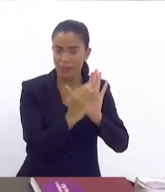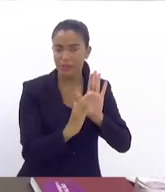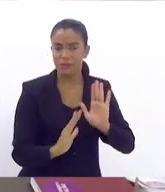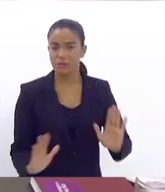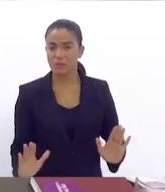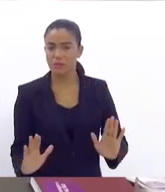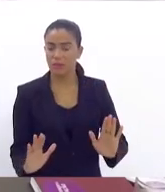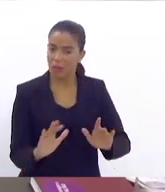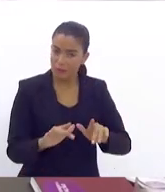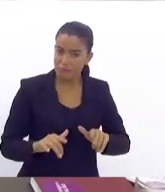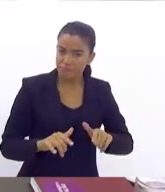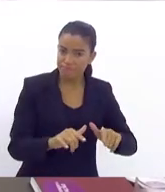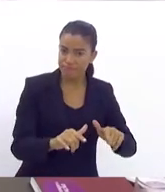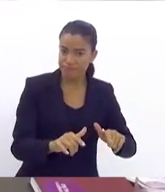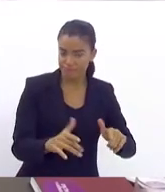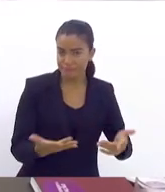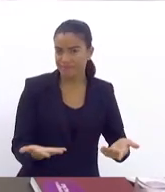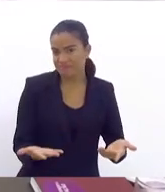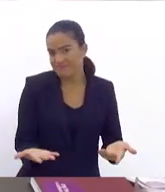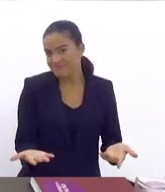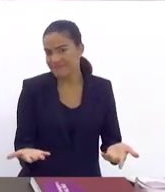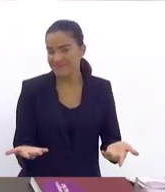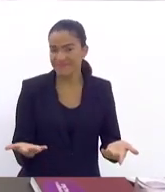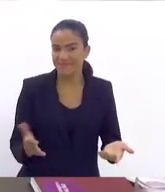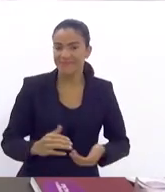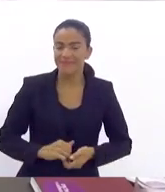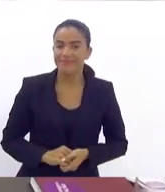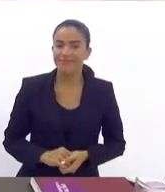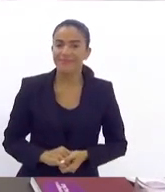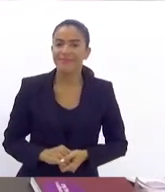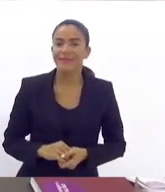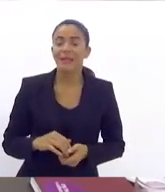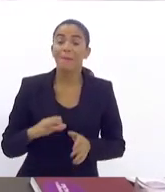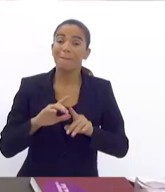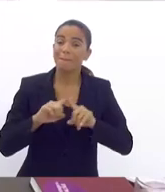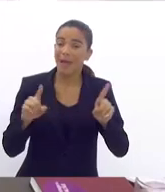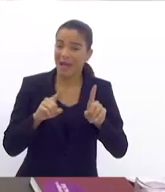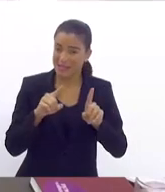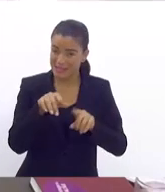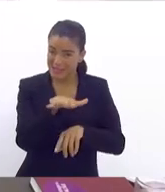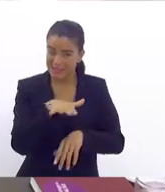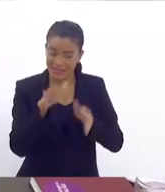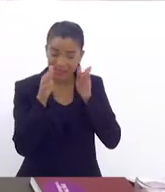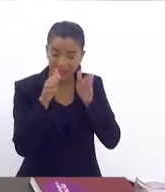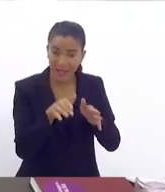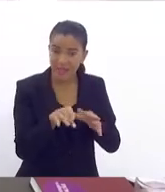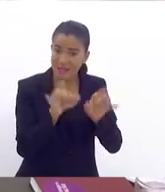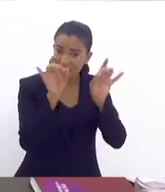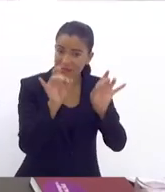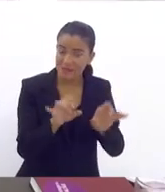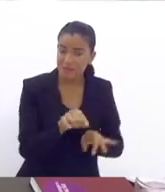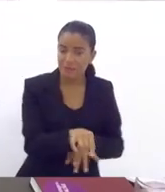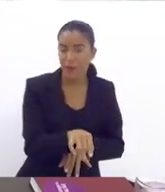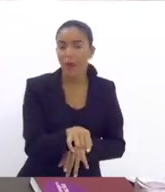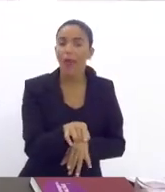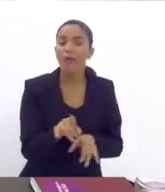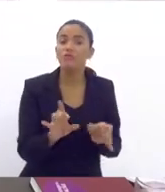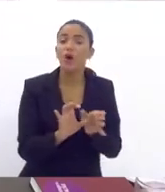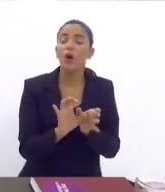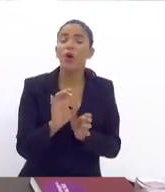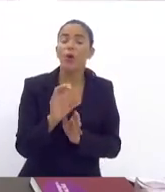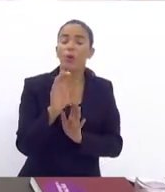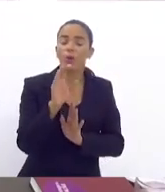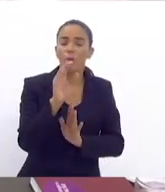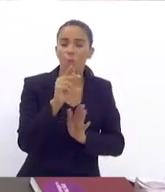entra em ação a comissão do cúmplice. Não, senhor presidente, não, só mas nesse caso especial é um projeto autorizativo, inclusive.